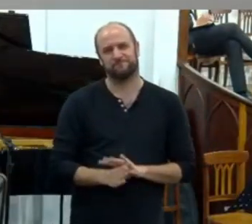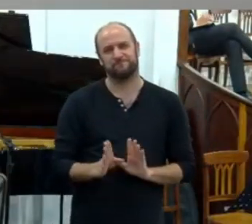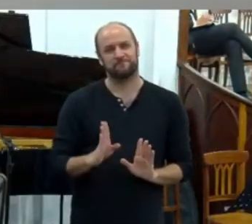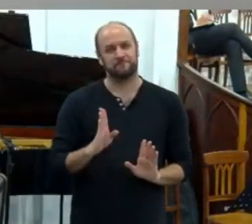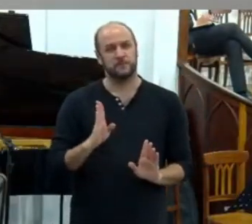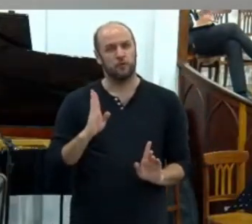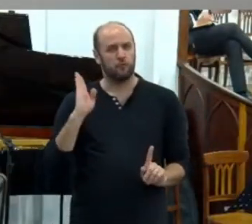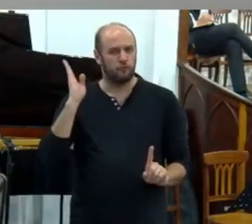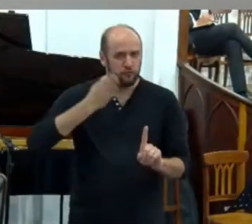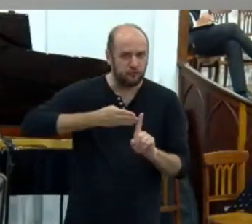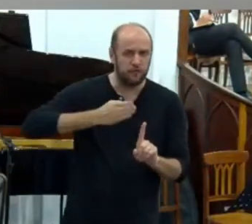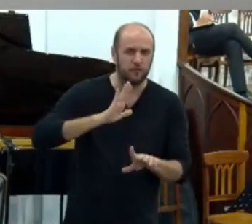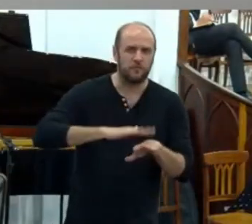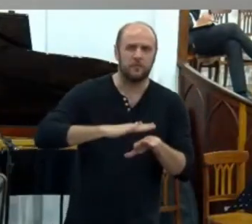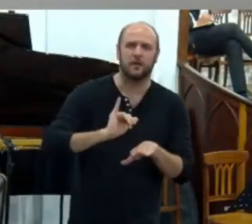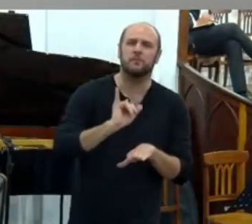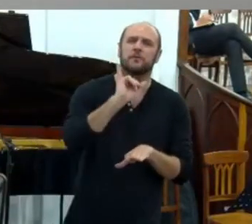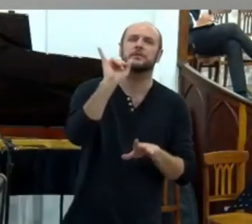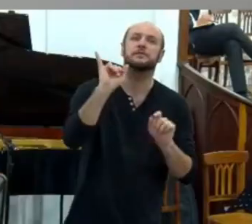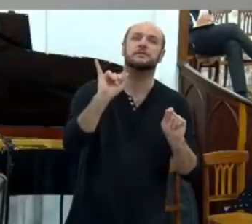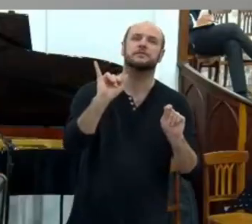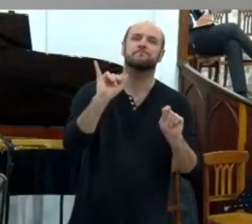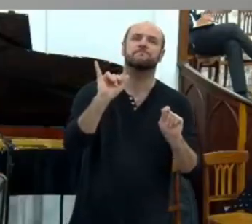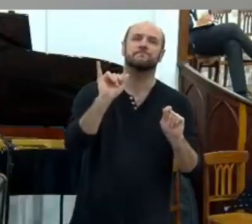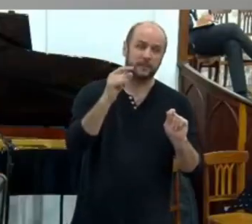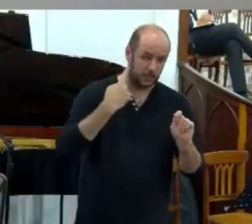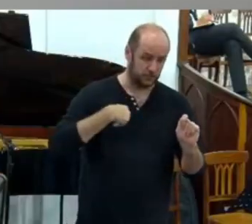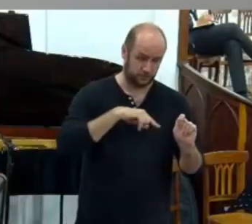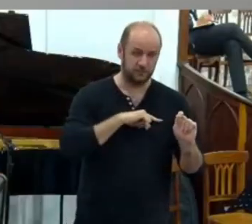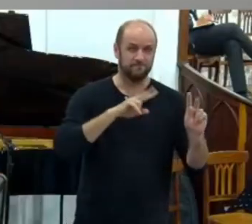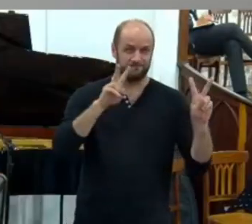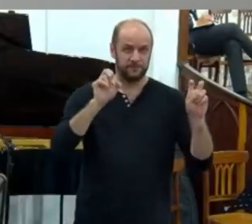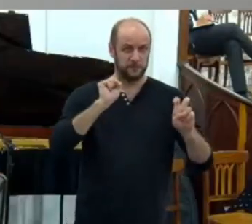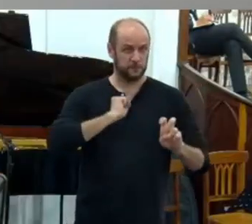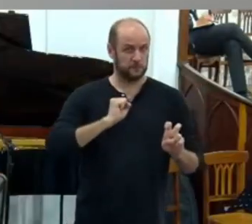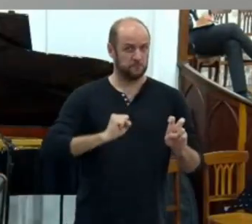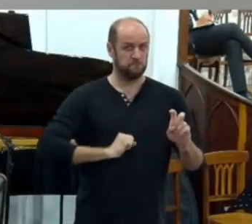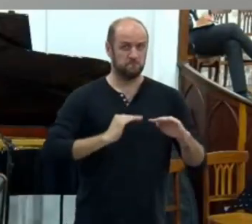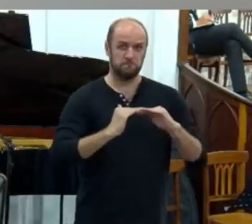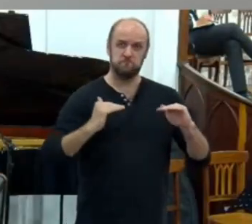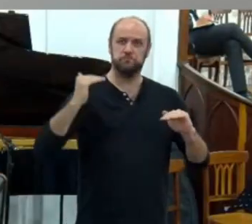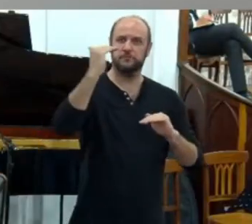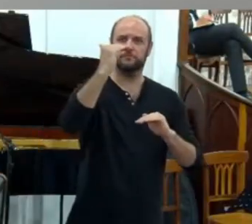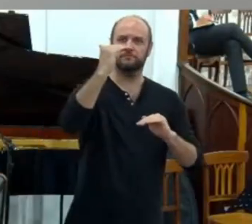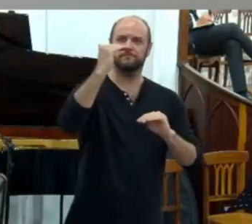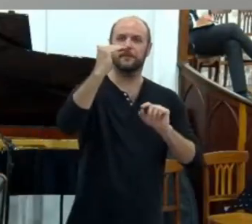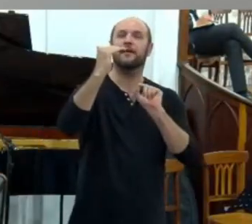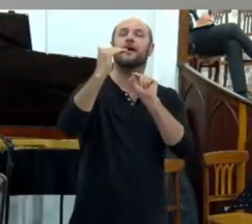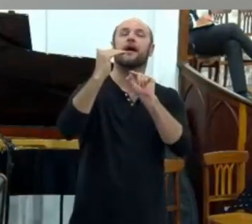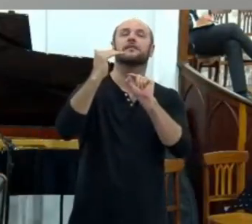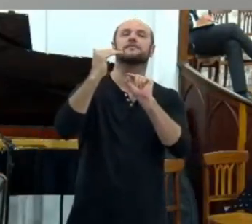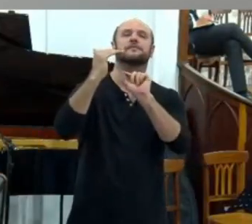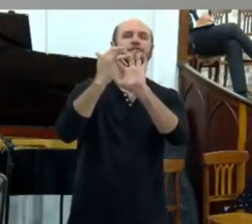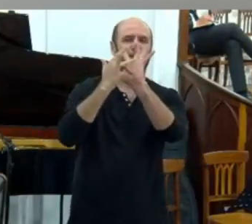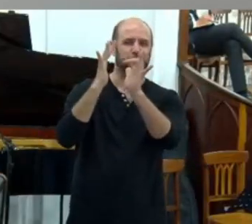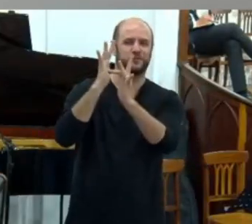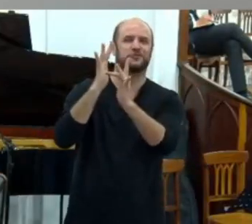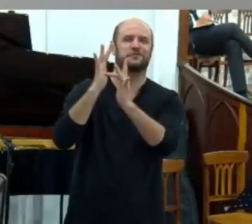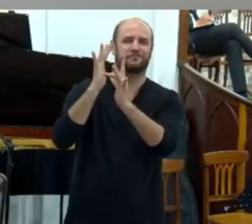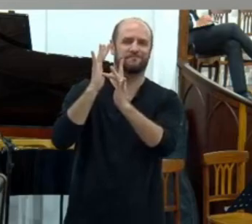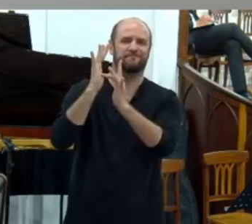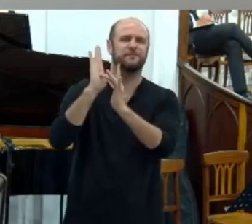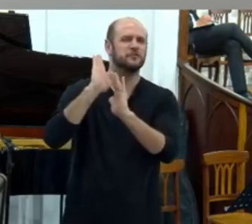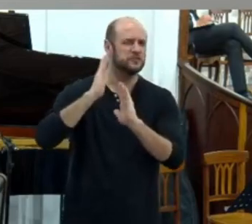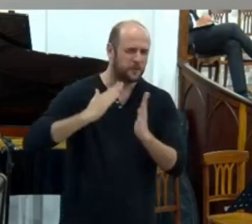central da carta aos Hebreus é: nós temos um sumo sacerdote, a saber, Jesus Cristo, que passou